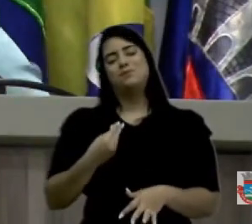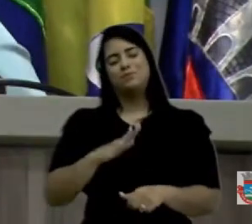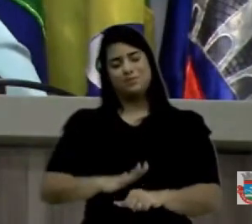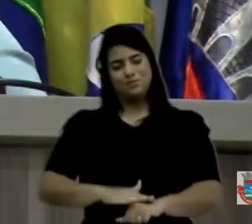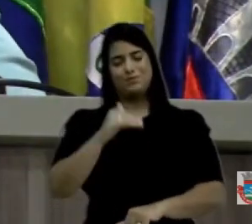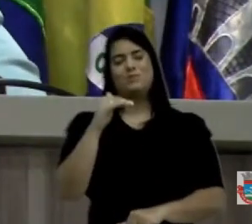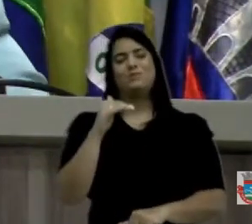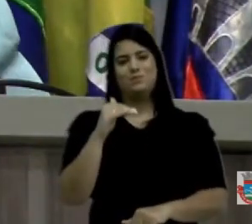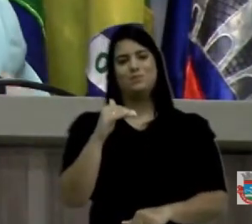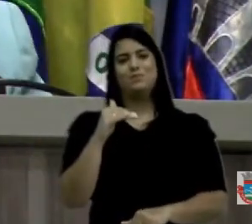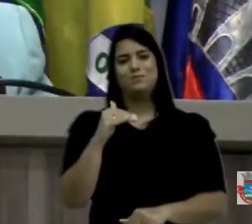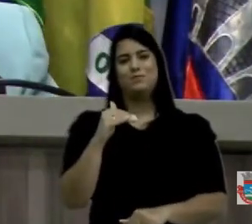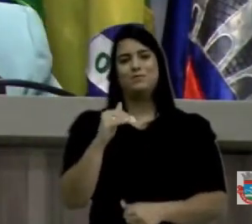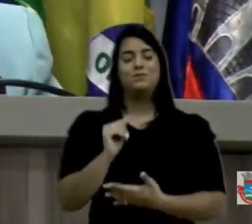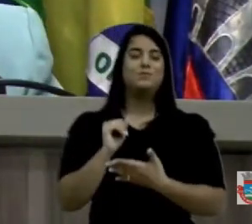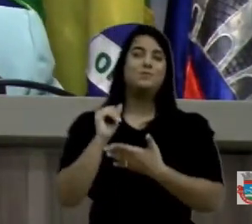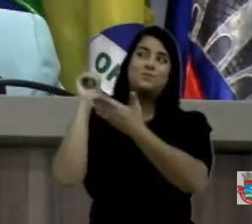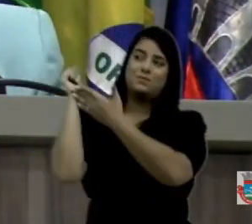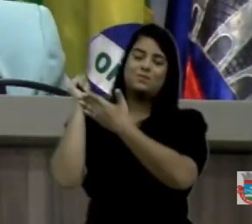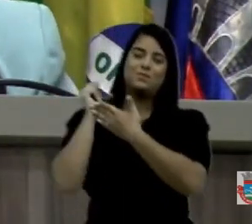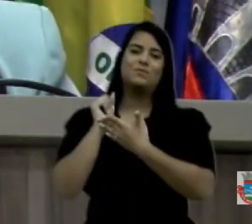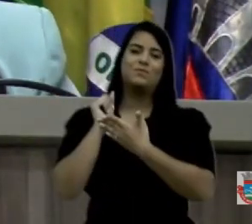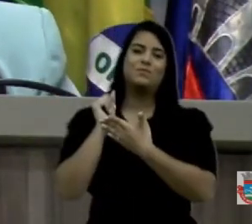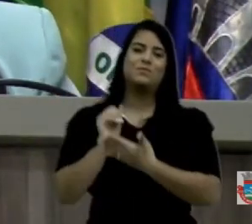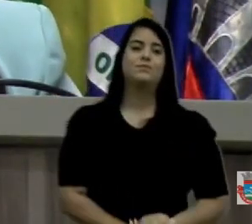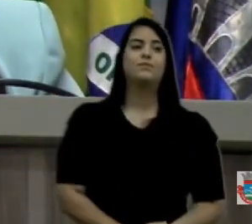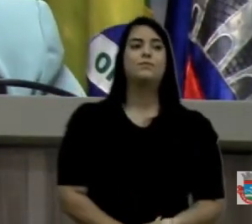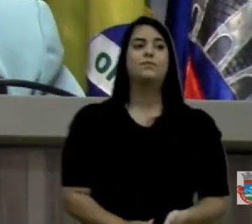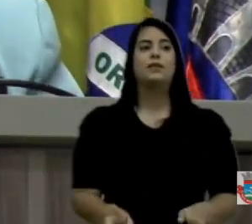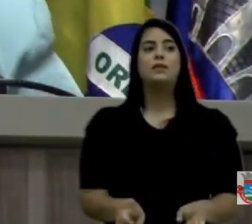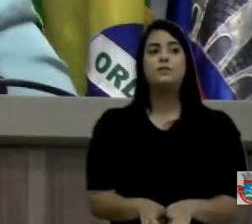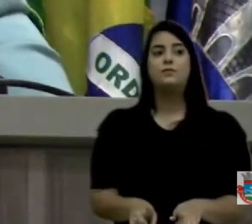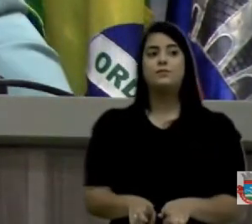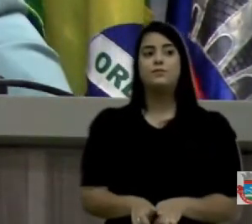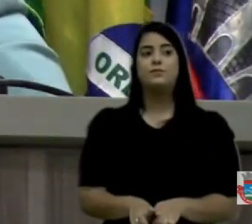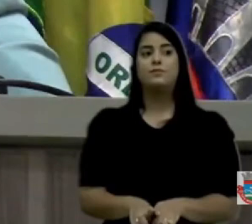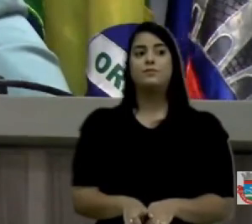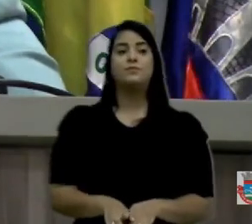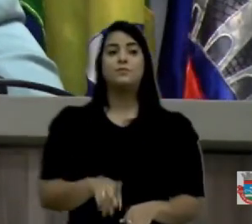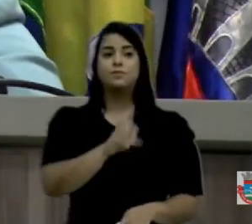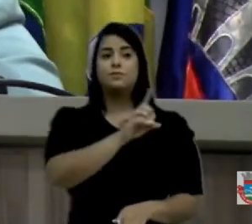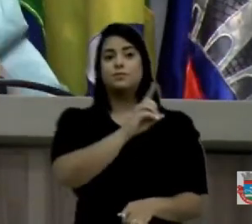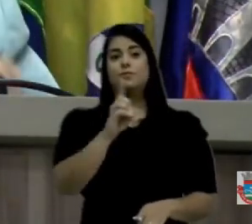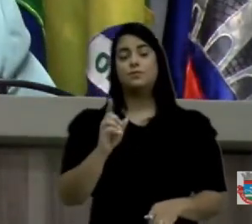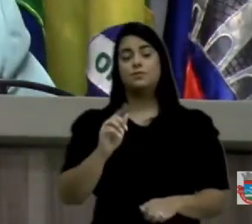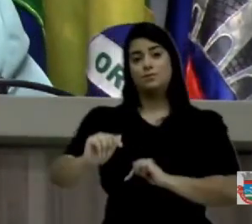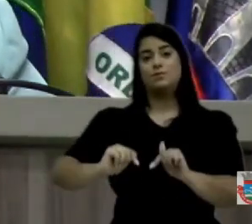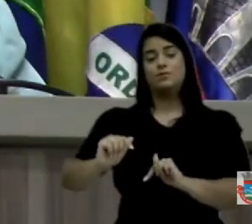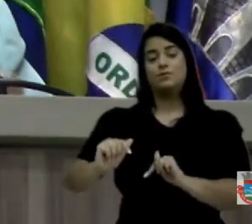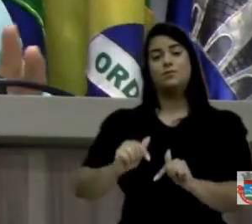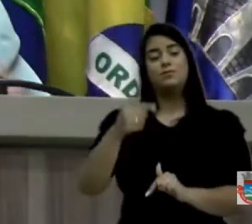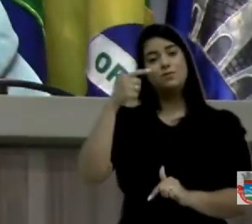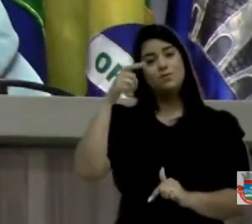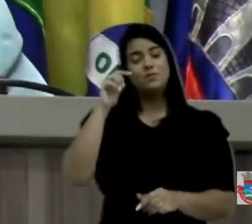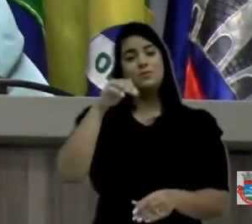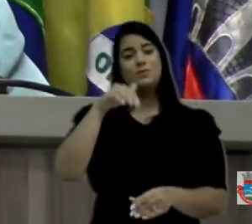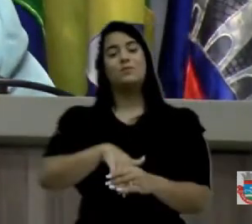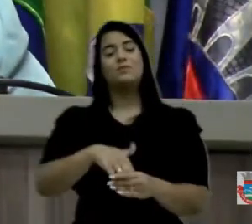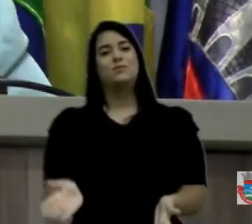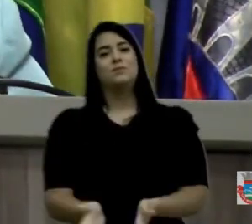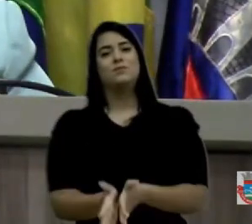mais com a graça de Deus também quero falar do Dia do Trabalhador de ontem um voto de